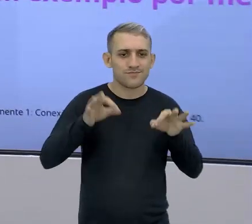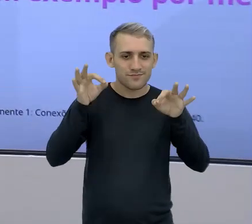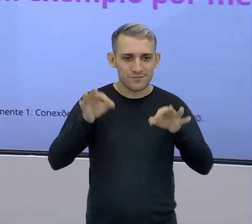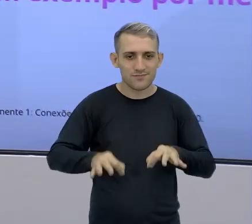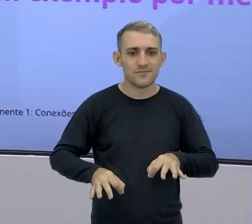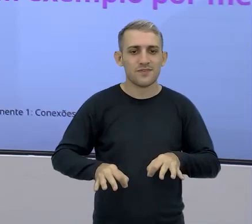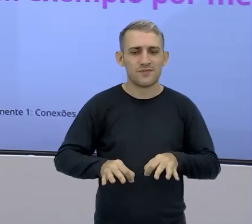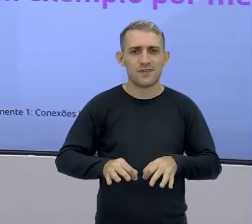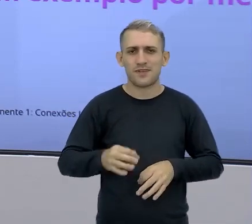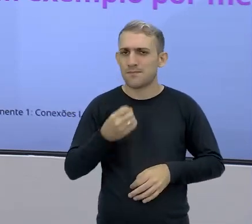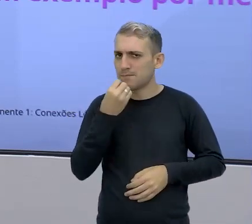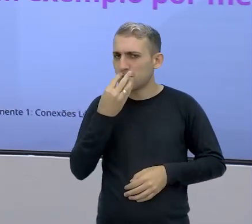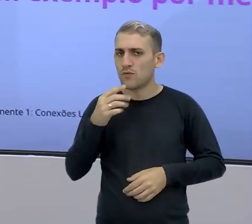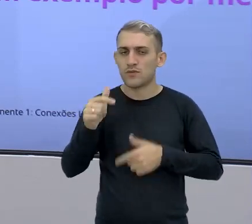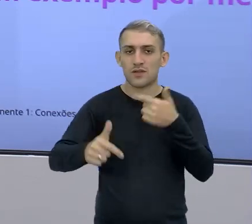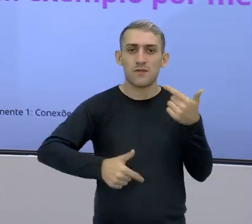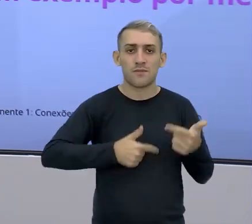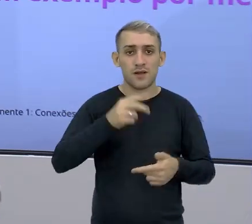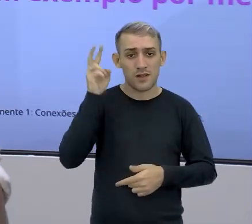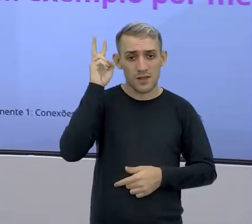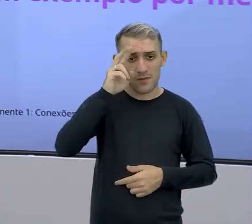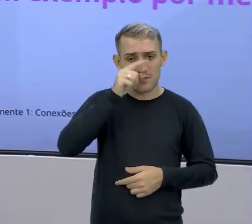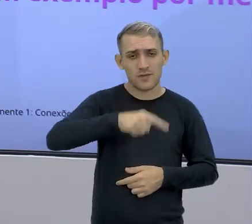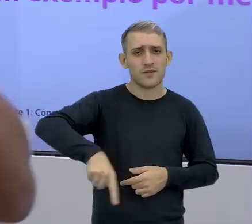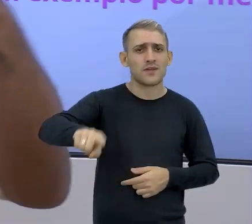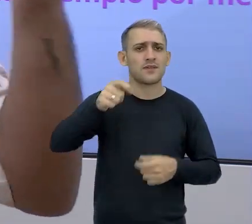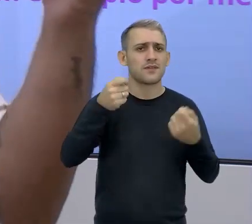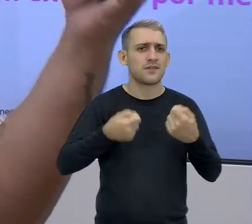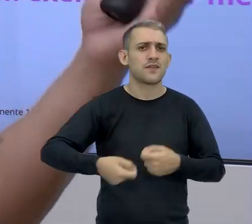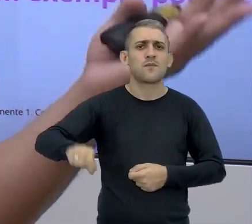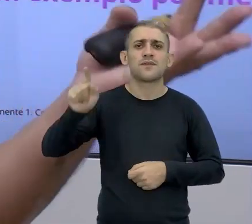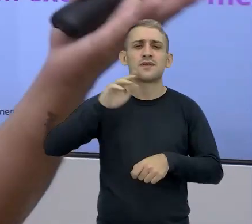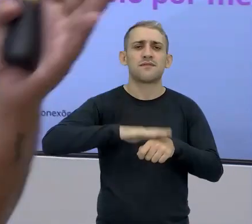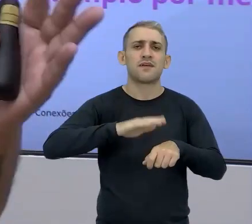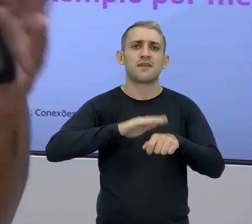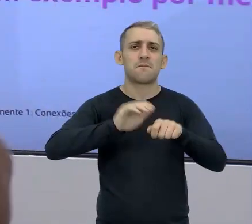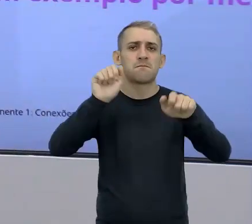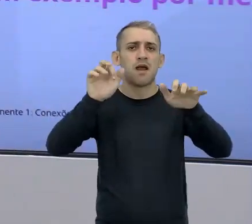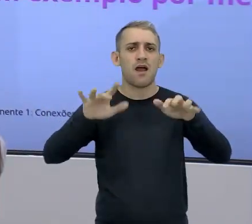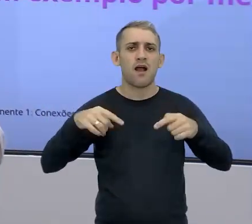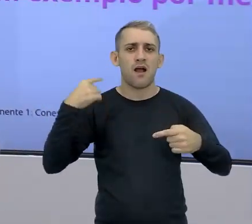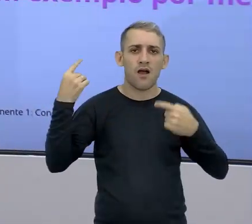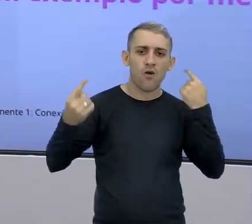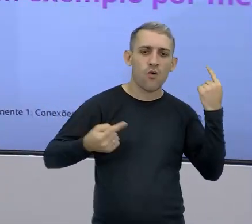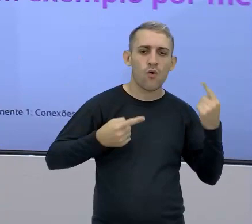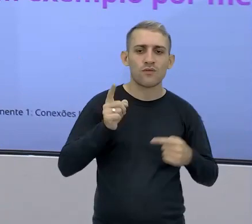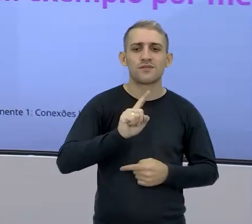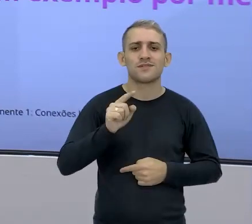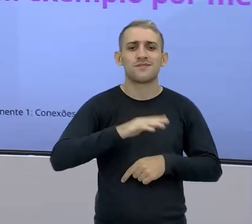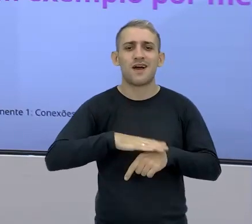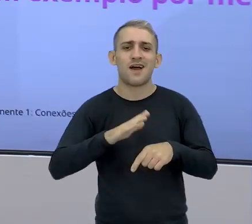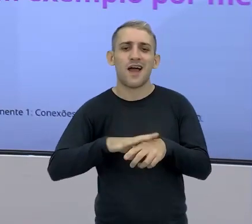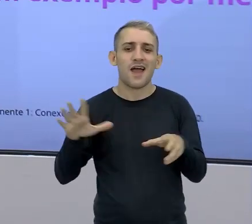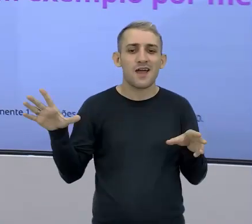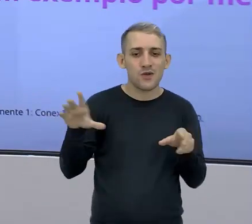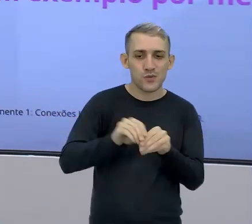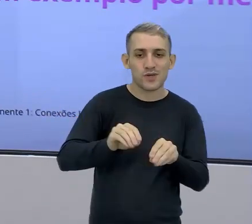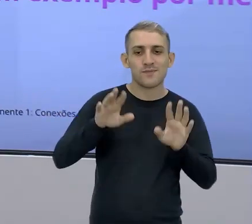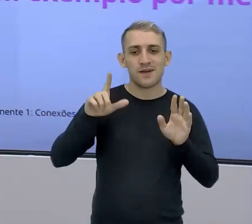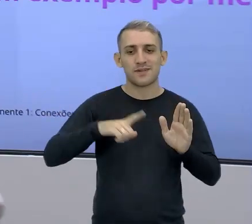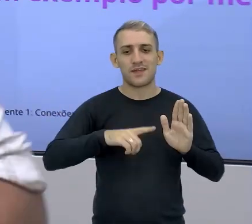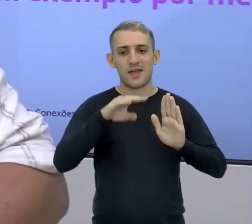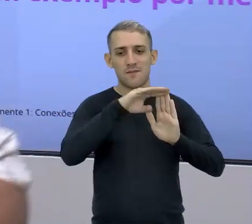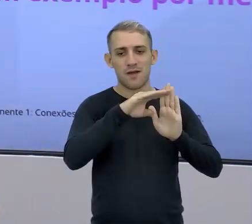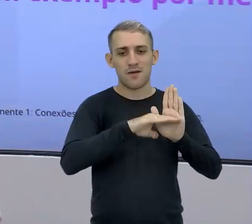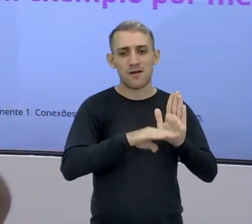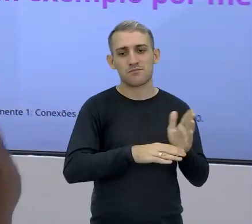muito rico esse trabalho. Lembre-se, você não precisa fazer um programa muito louco não, tá? Pode ser uma coisa curtinha, desde que tenha todos esses